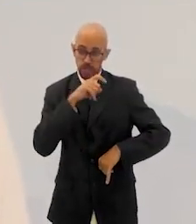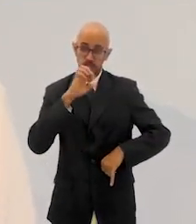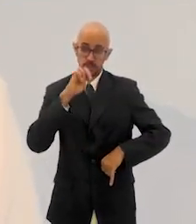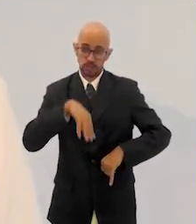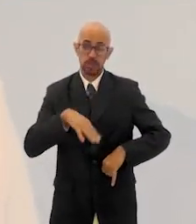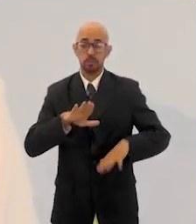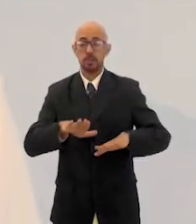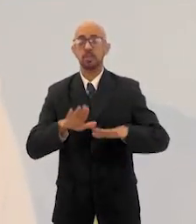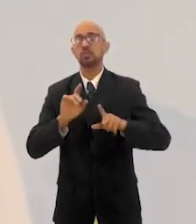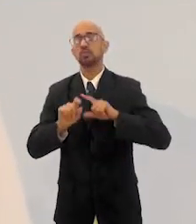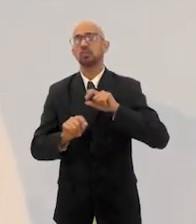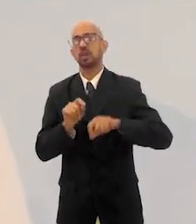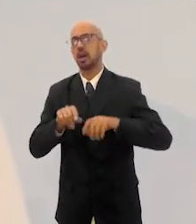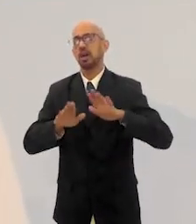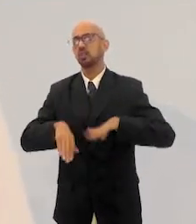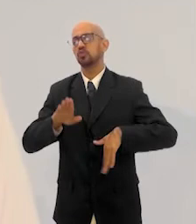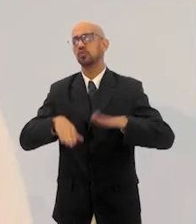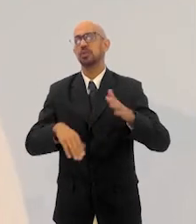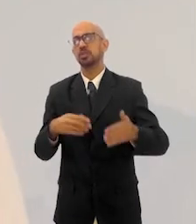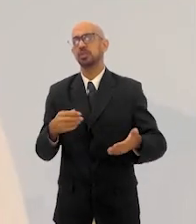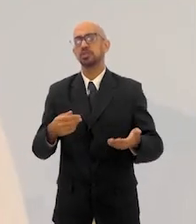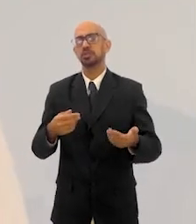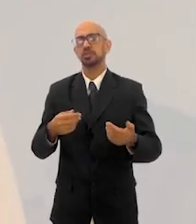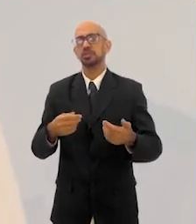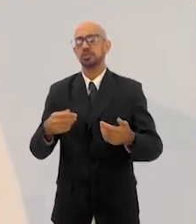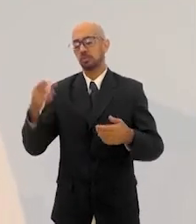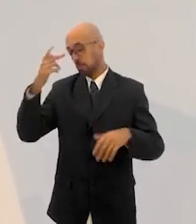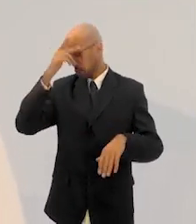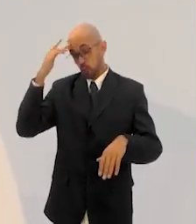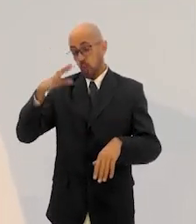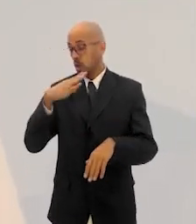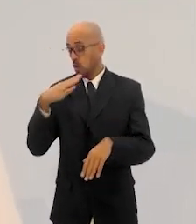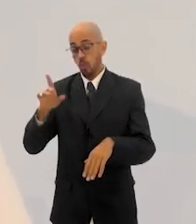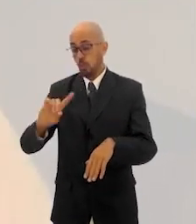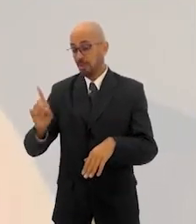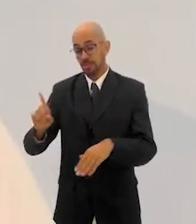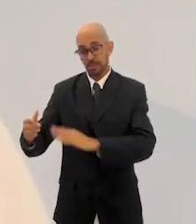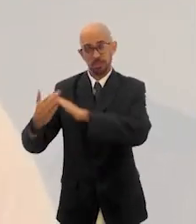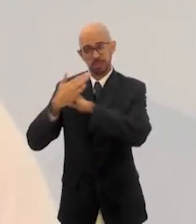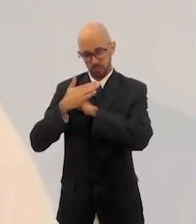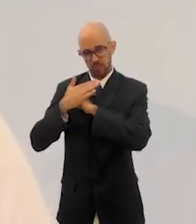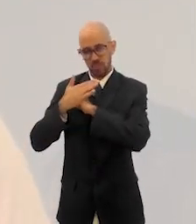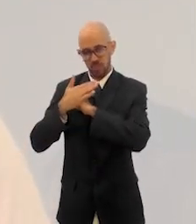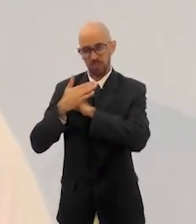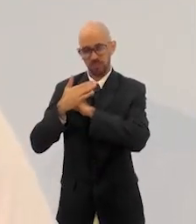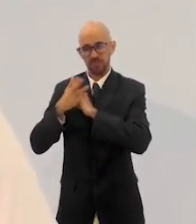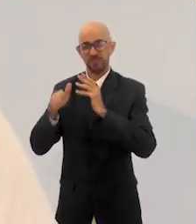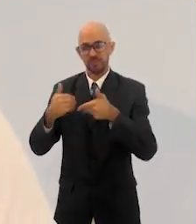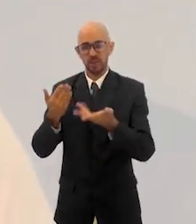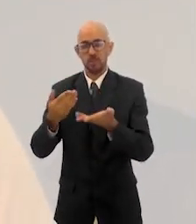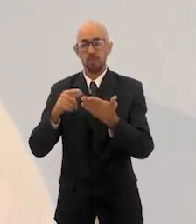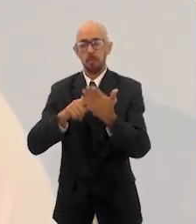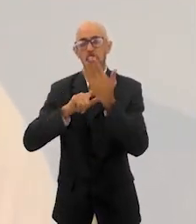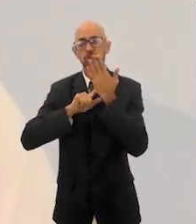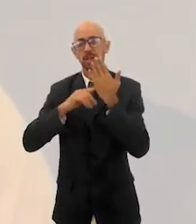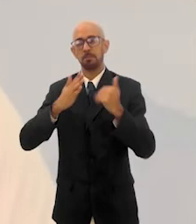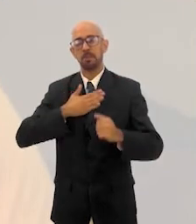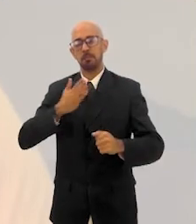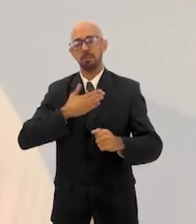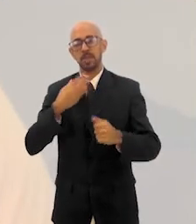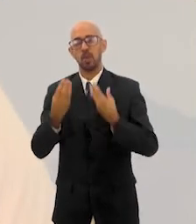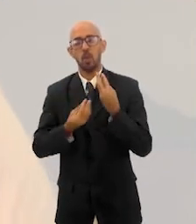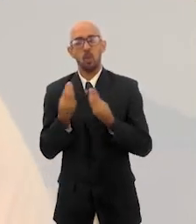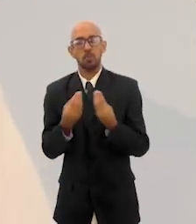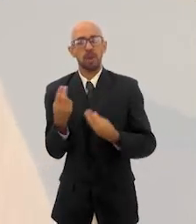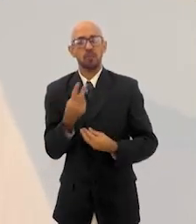isso, muitas vezes eu dependi do desconhecido, desses desconhecidos. Então, isso para me mostrar o quanto